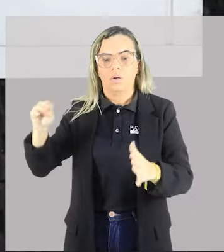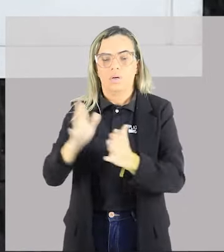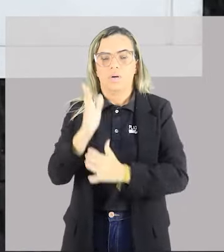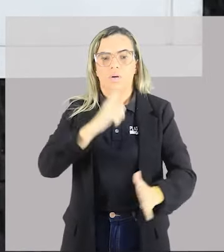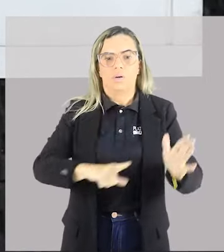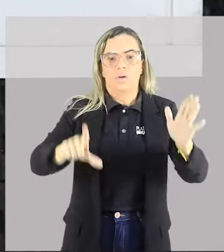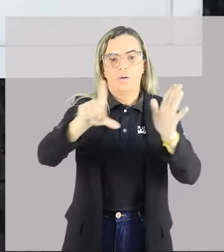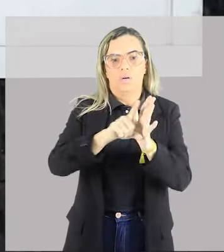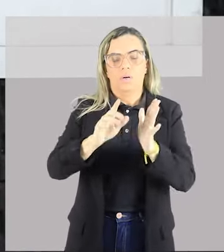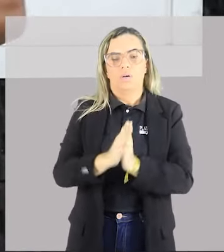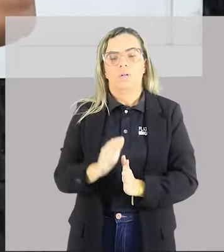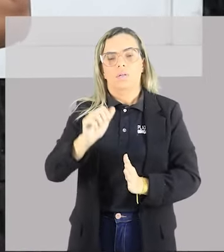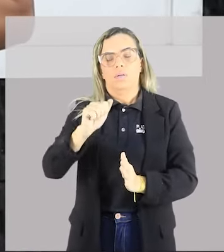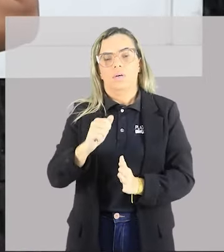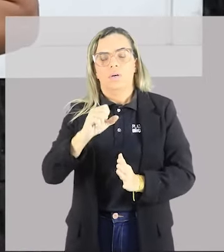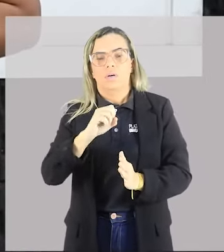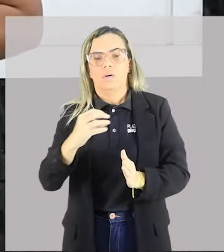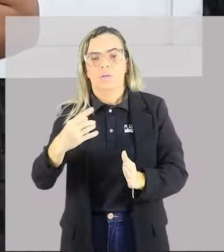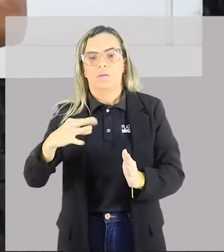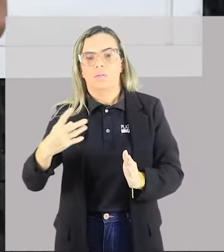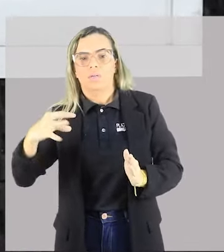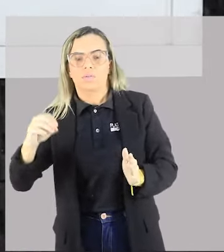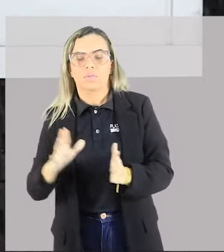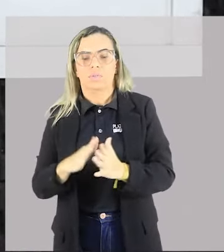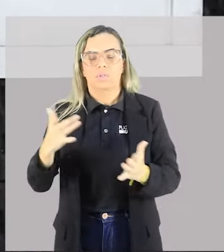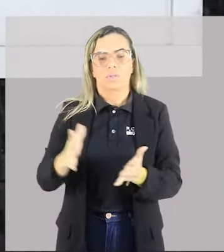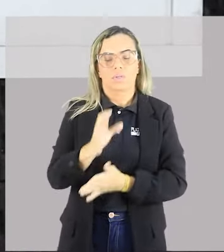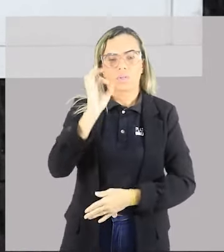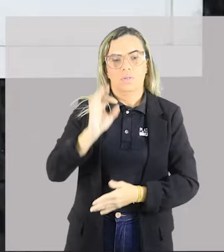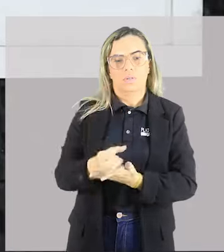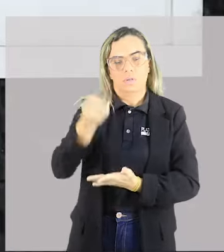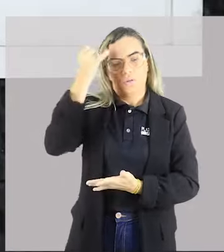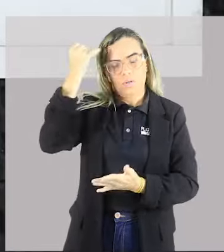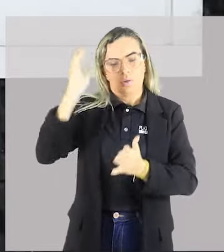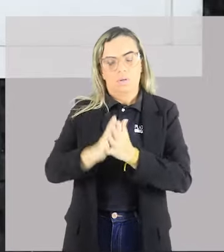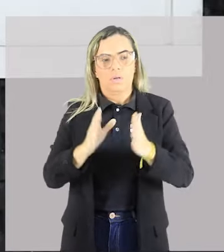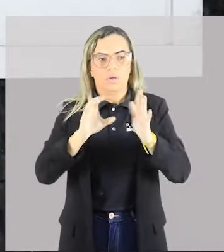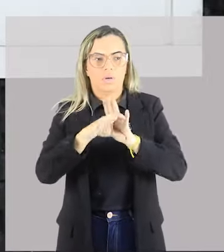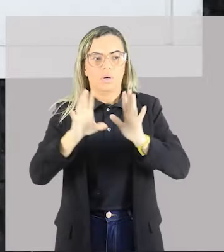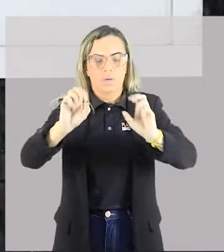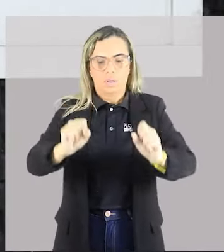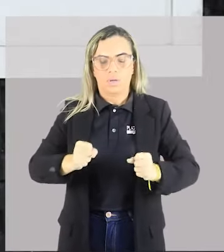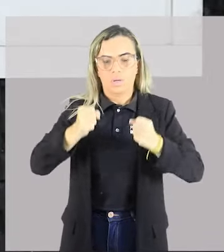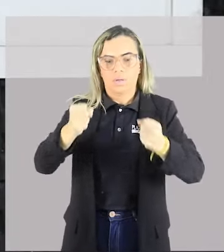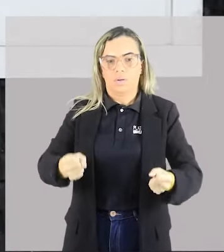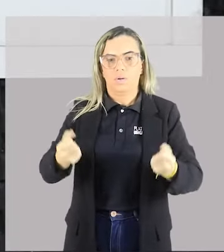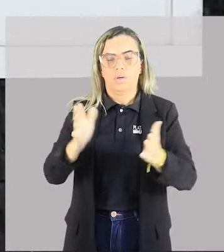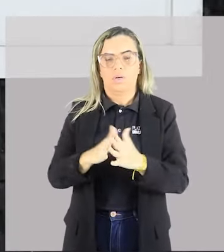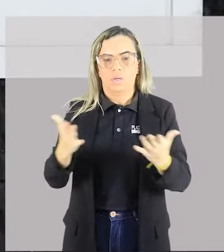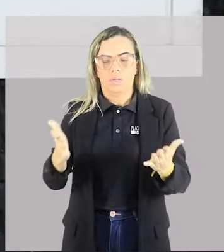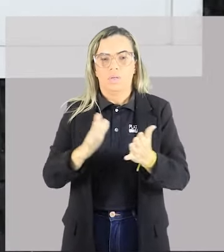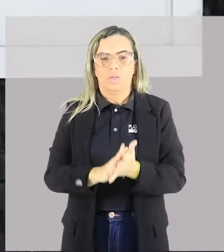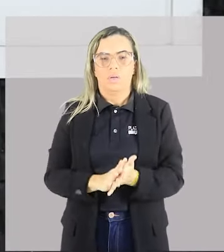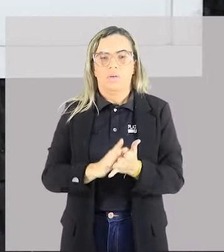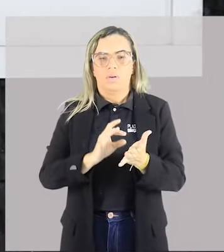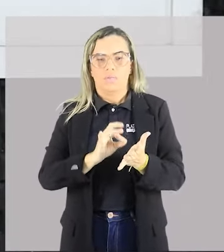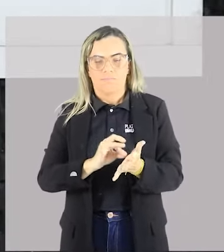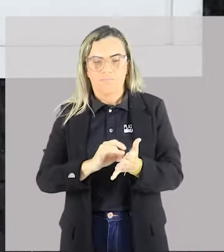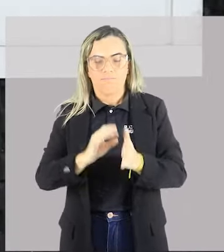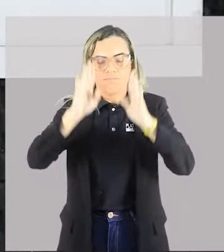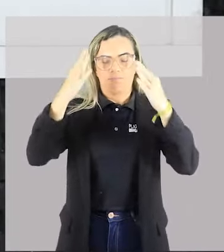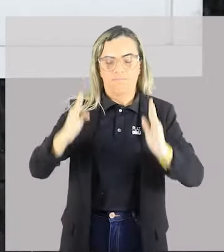lei de associação certo então A ideia é essa olha pra gente poder fazer uma coisa mais concreta pra gente